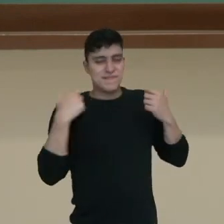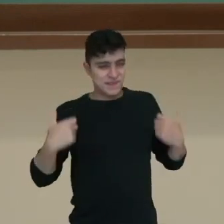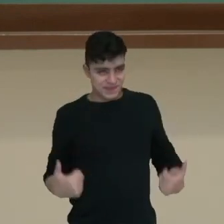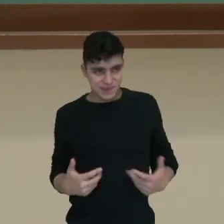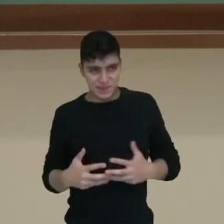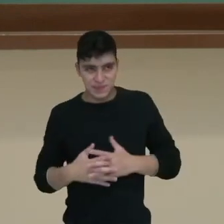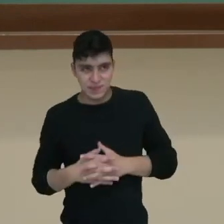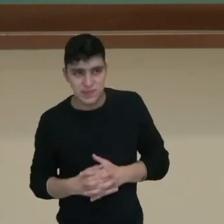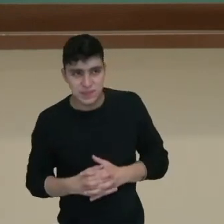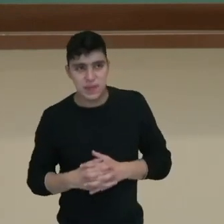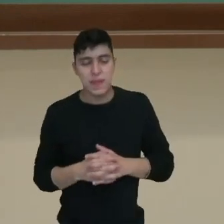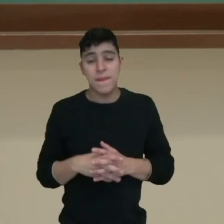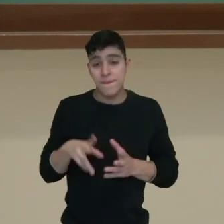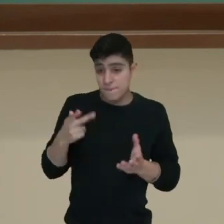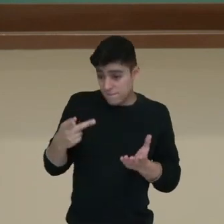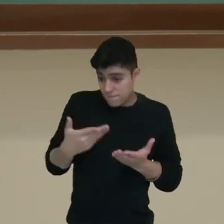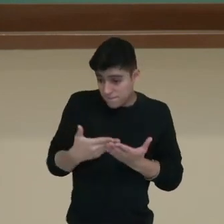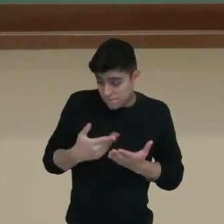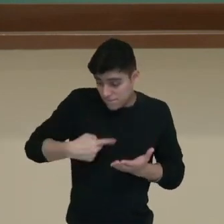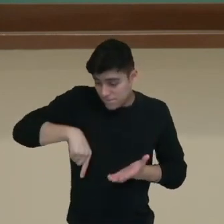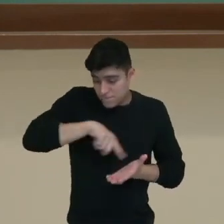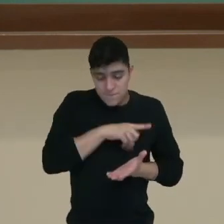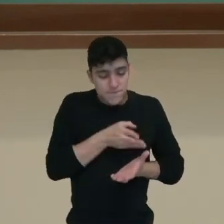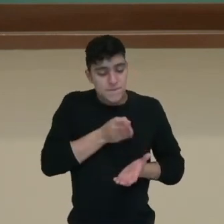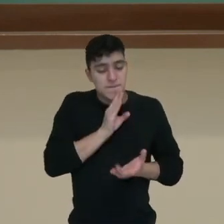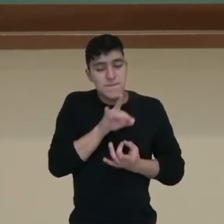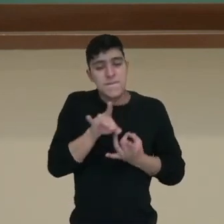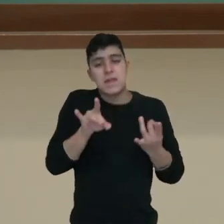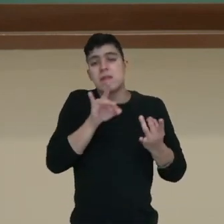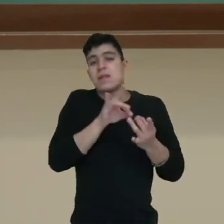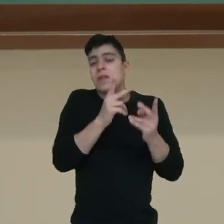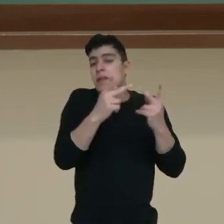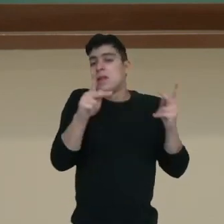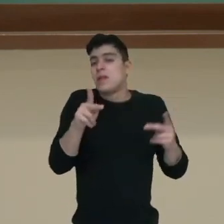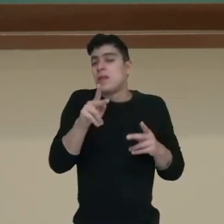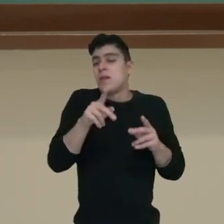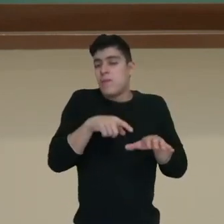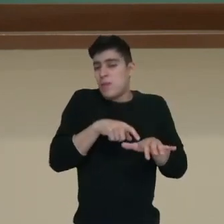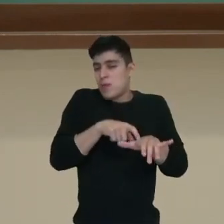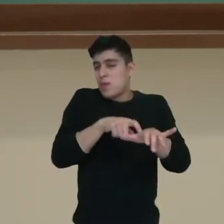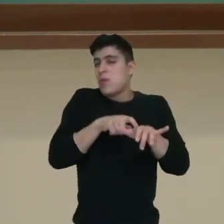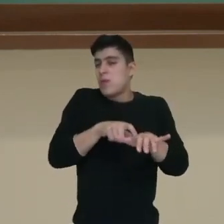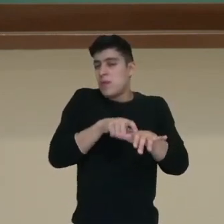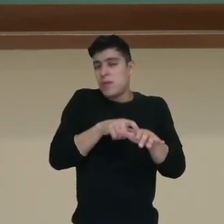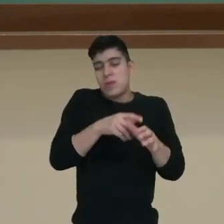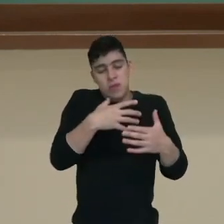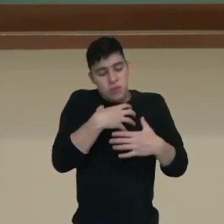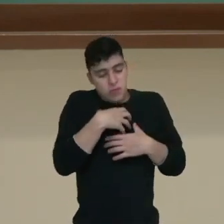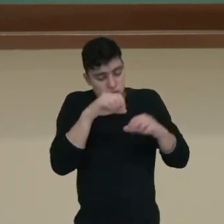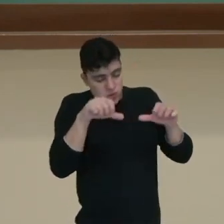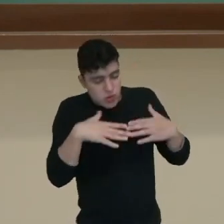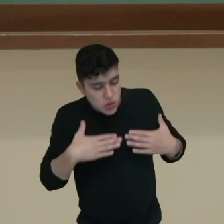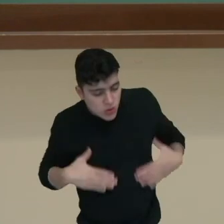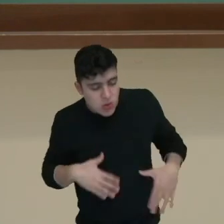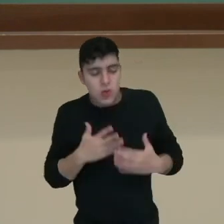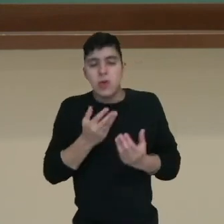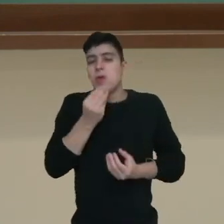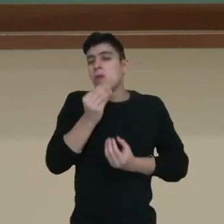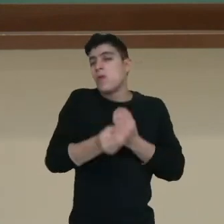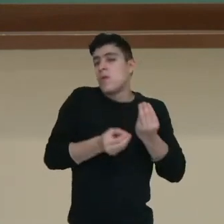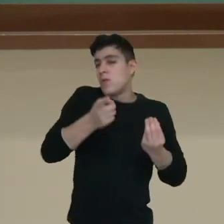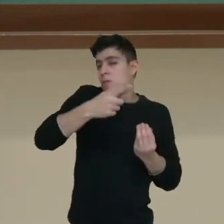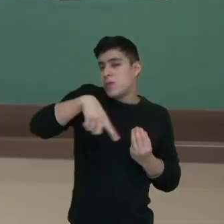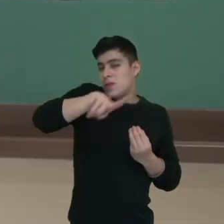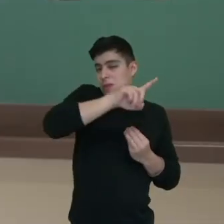Ok? Bom, nessa aula então nós conhecemos especificamente os protozoários, tá? Sua morfologia, classificação de acordo com